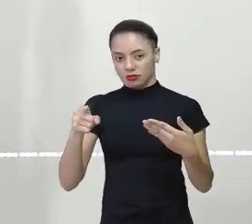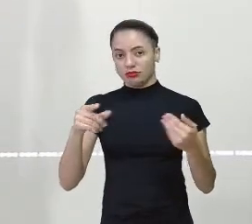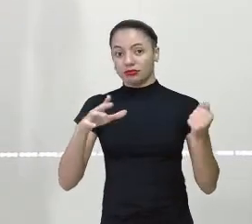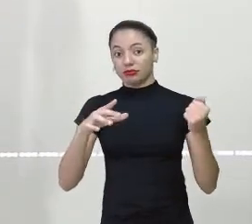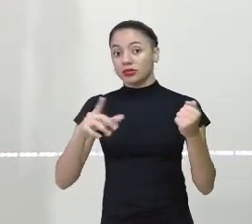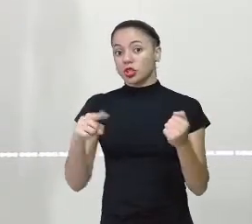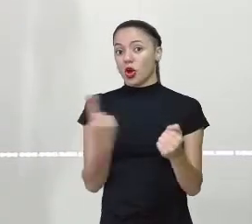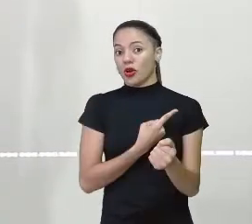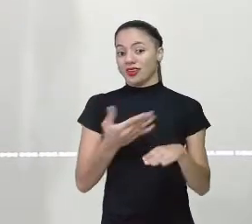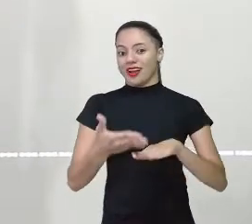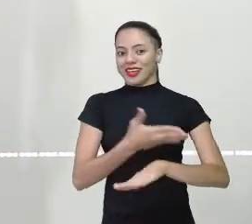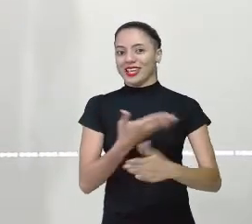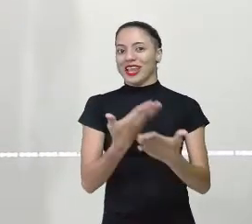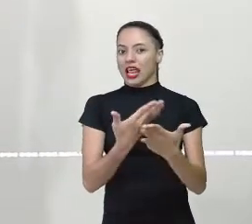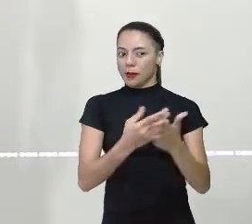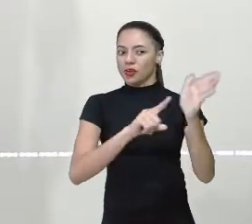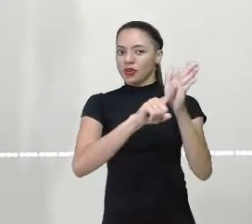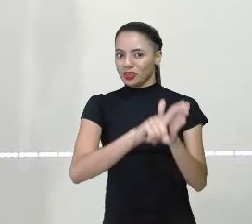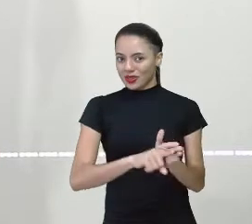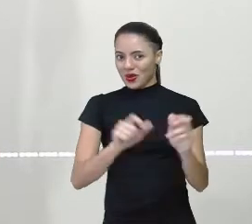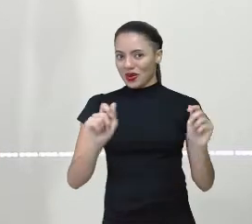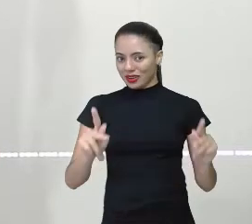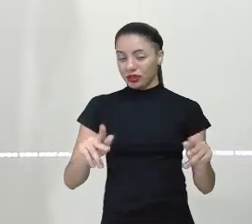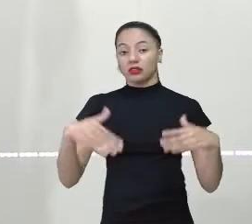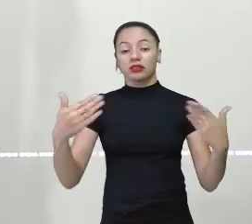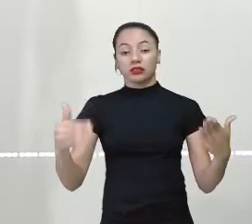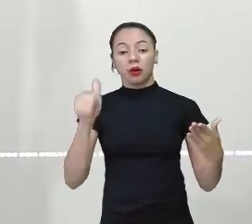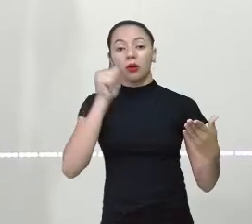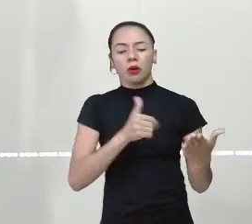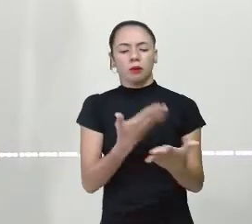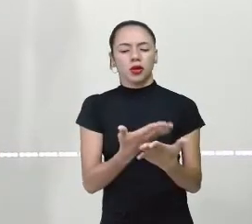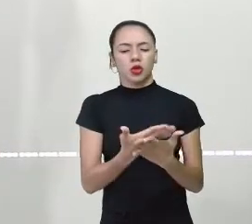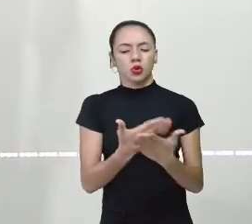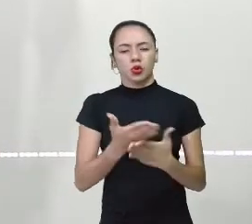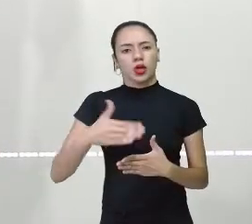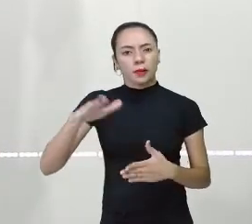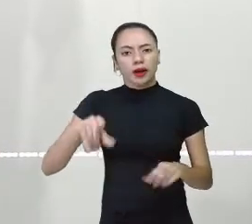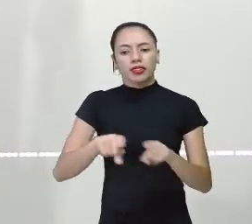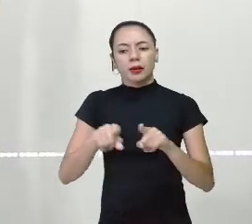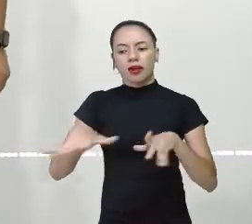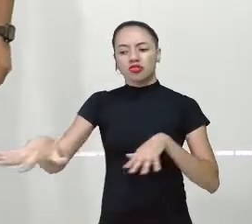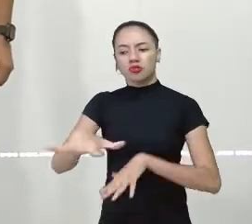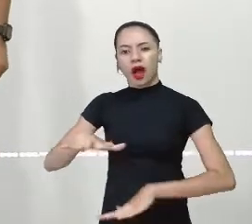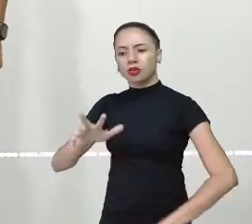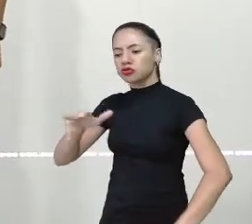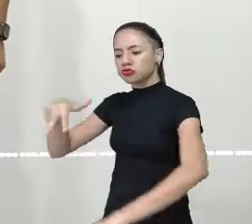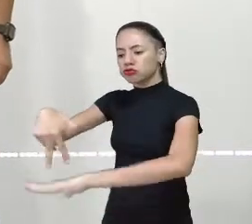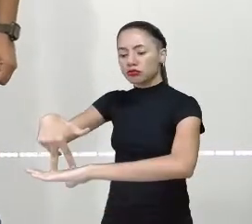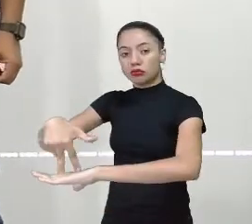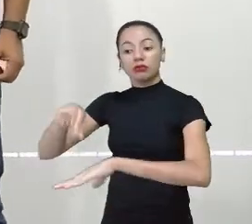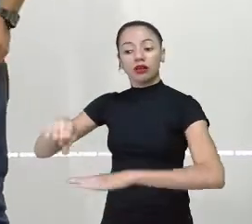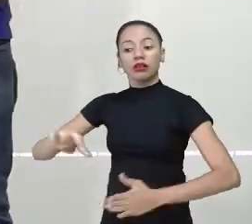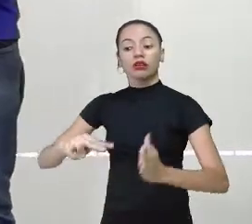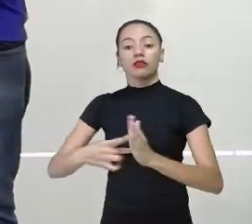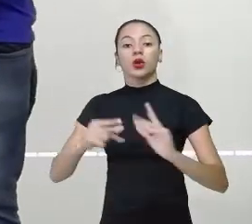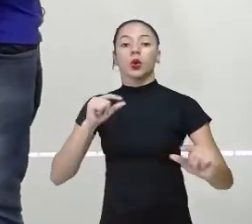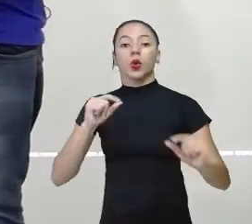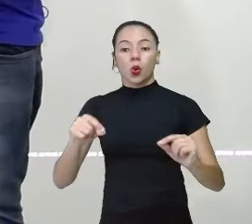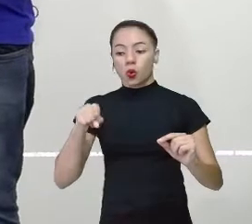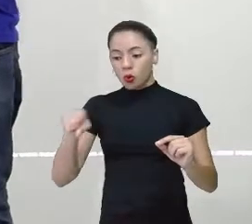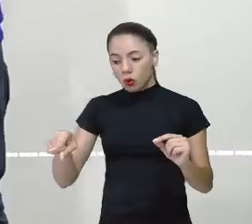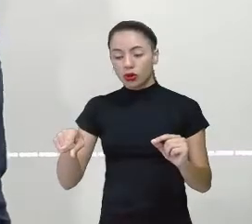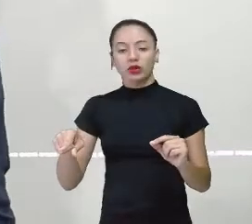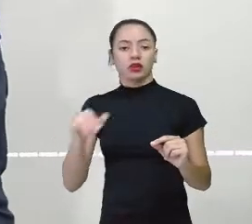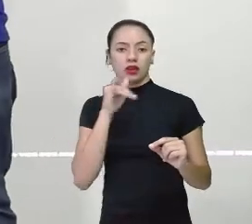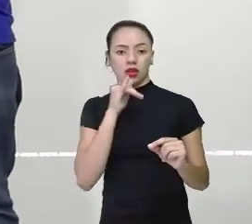leituras, tá? De que quanto mais as meninas estudam, mais espaços ocupam, vai ser melhor condições de